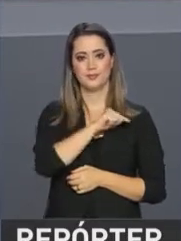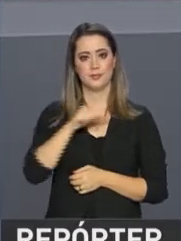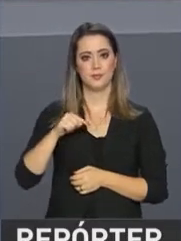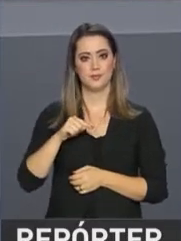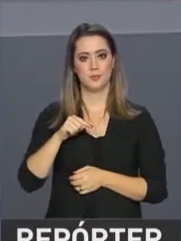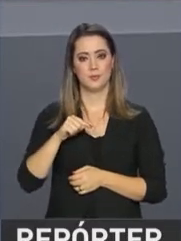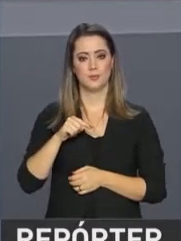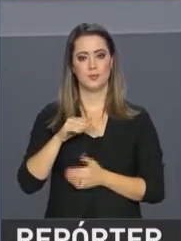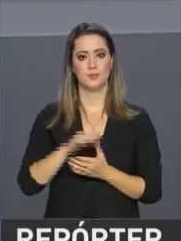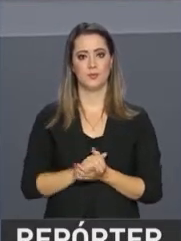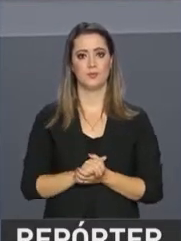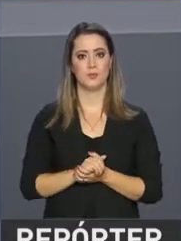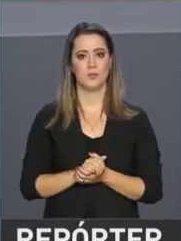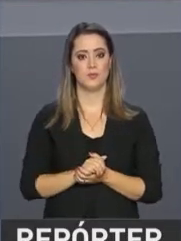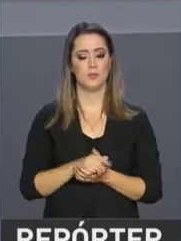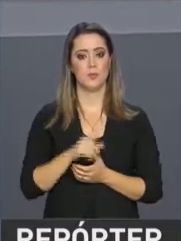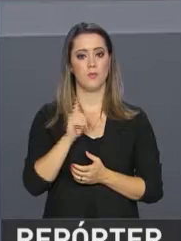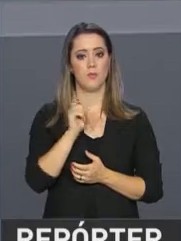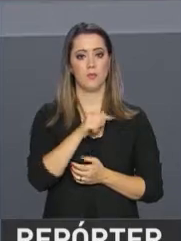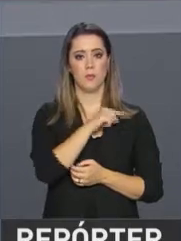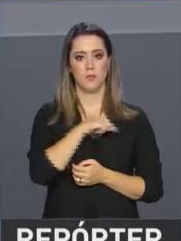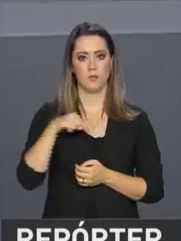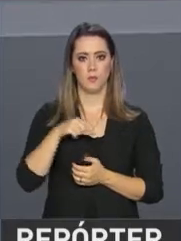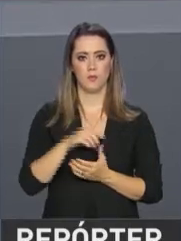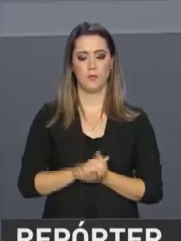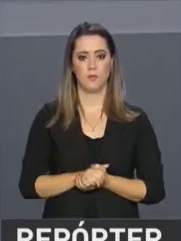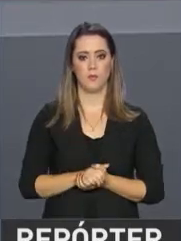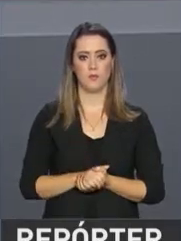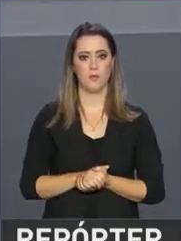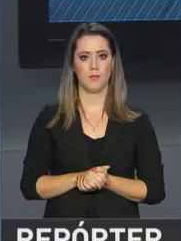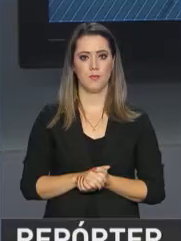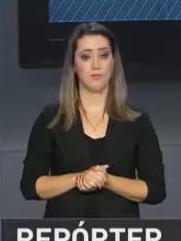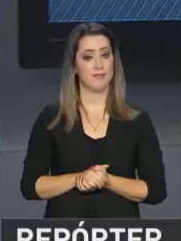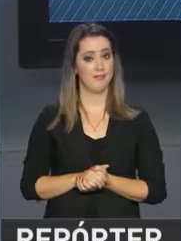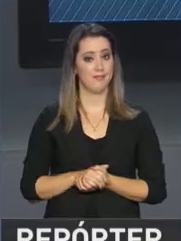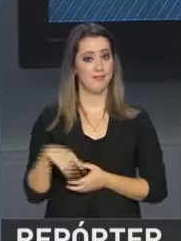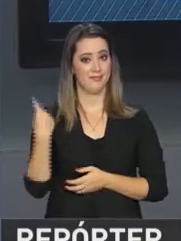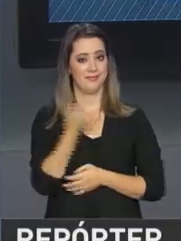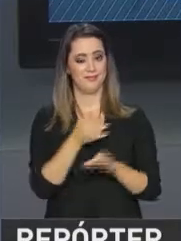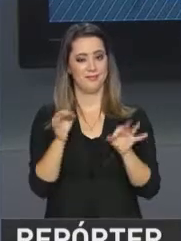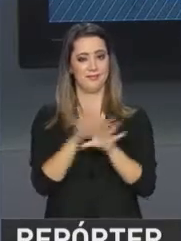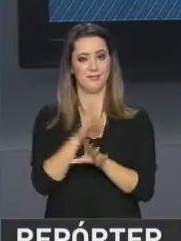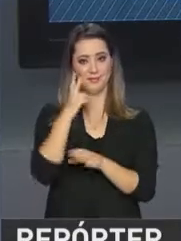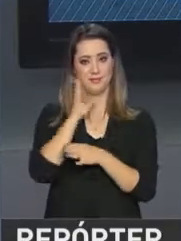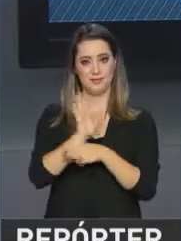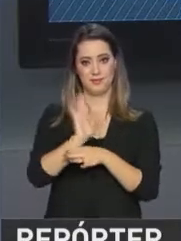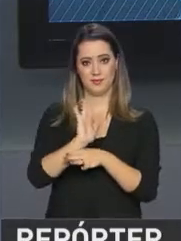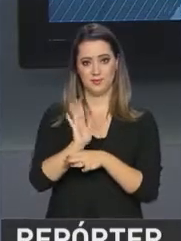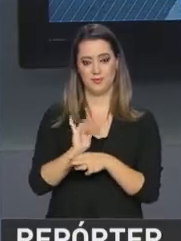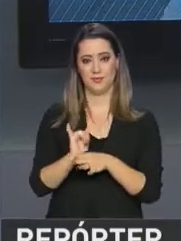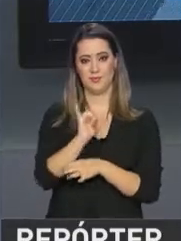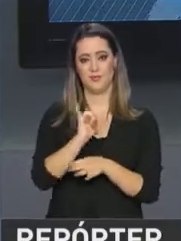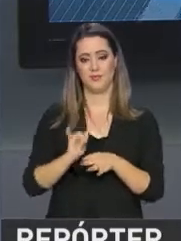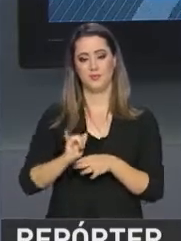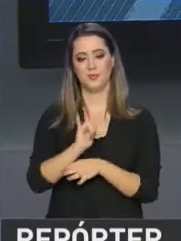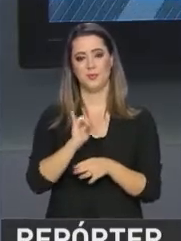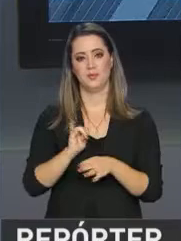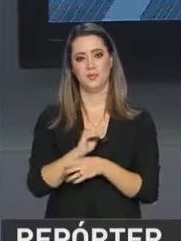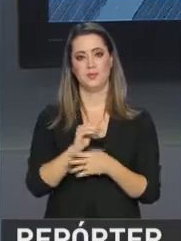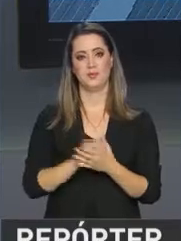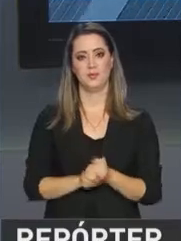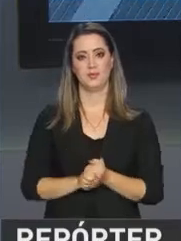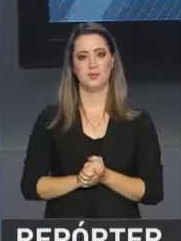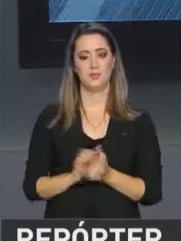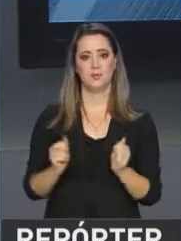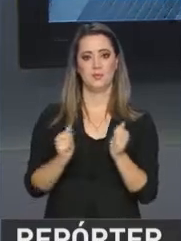pretendem preencher a inscrição no endereço tá aí no seu vídeo e nós ficamos por aqui você pode rever as reportagens no